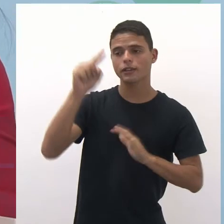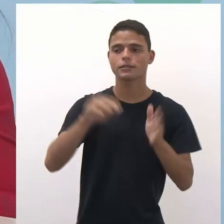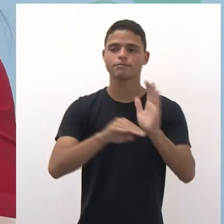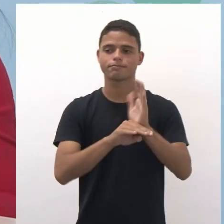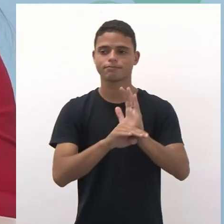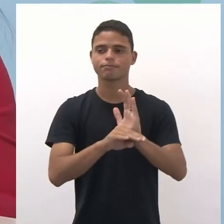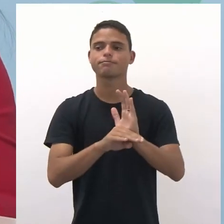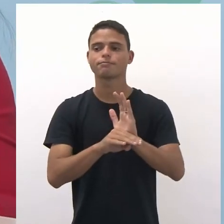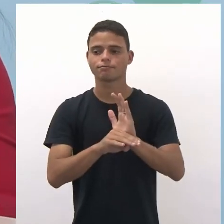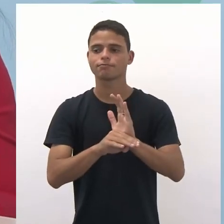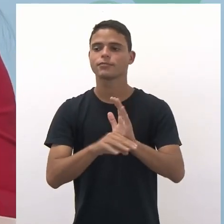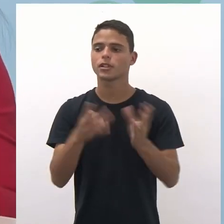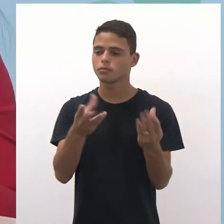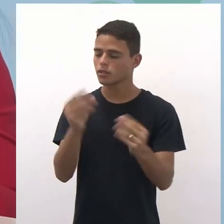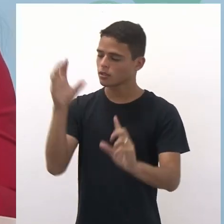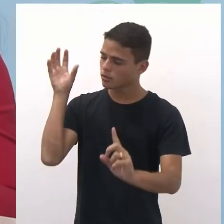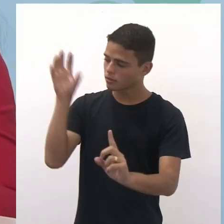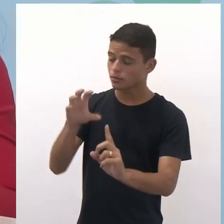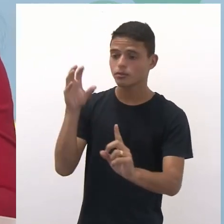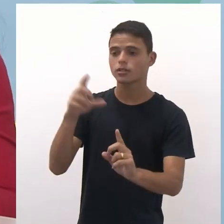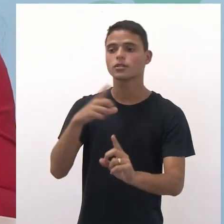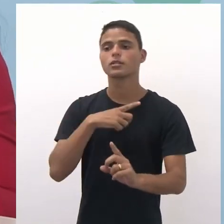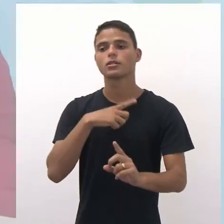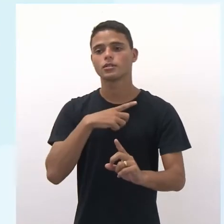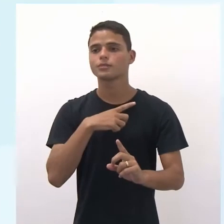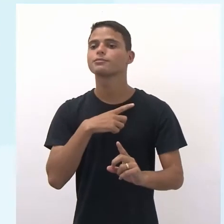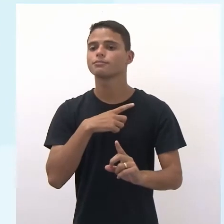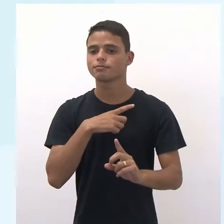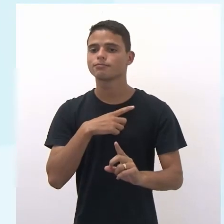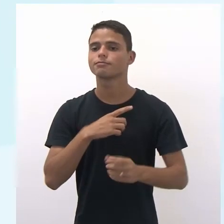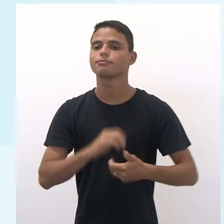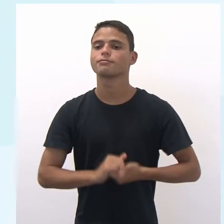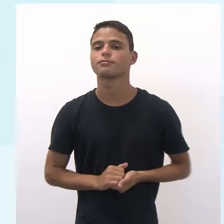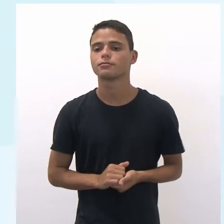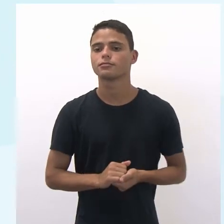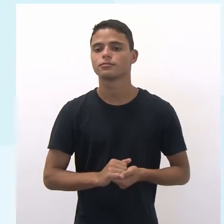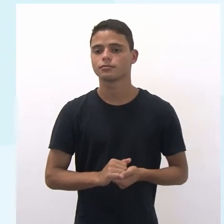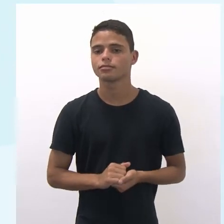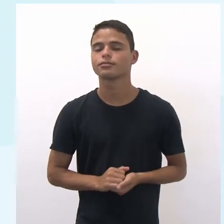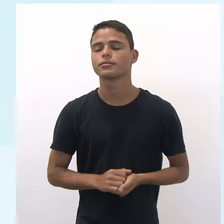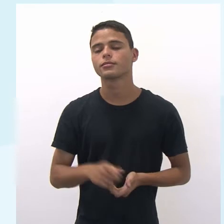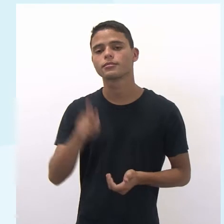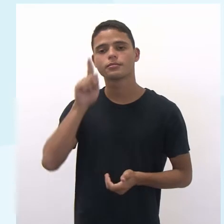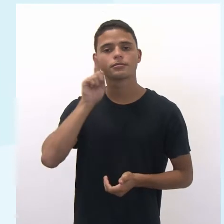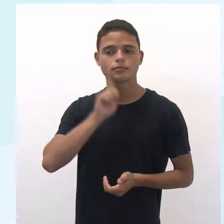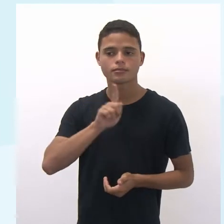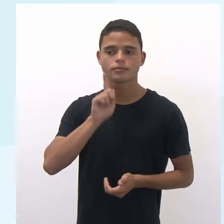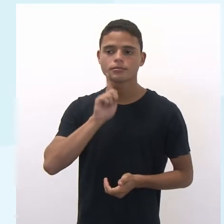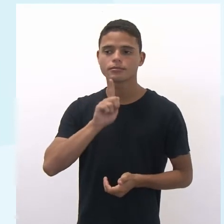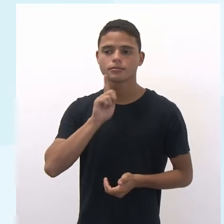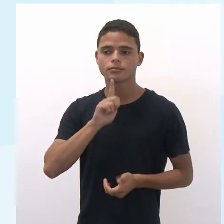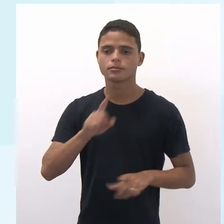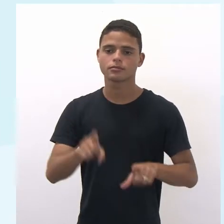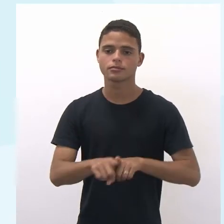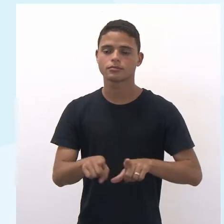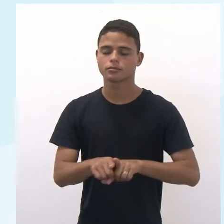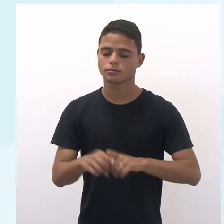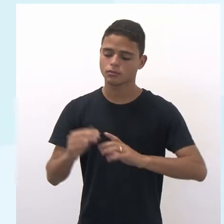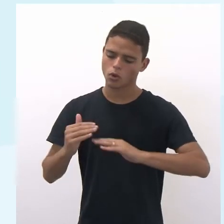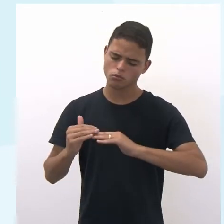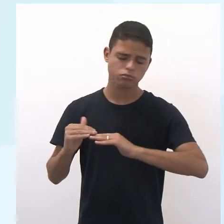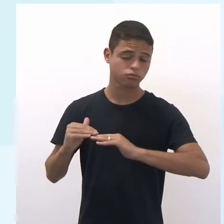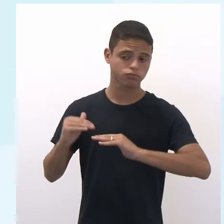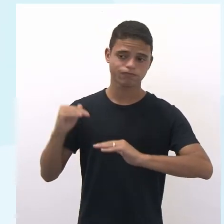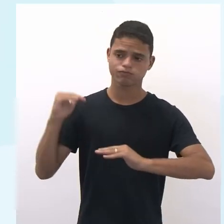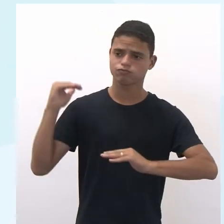É muita influência aí, tem uma pitada maior dos Estados Unidos e dessa potência que existe